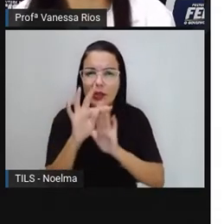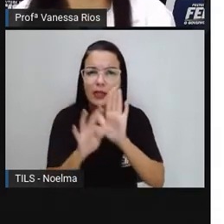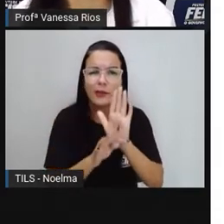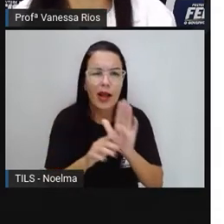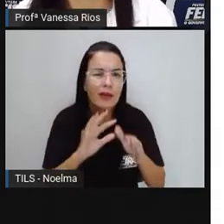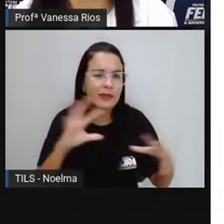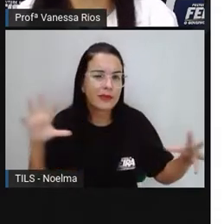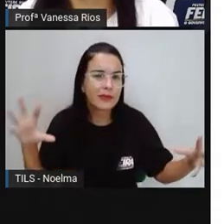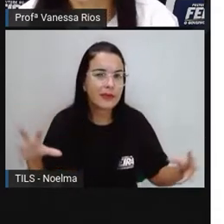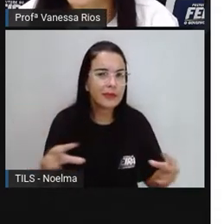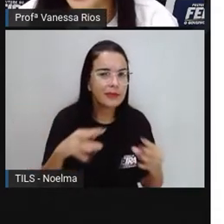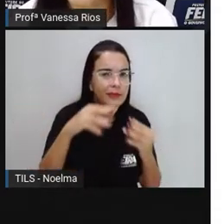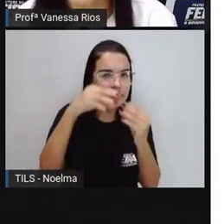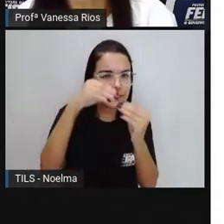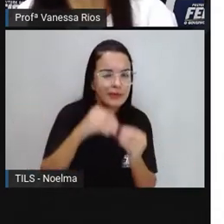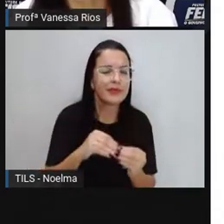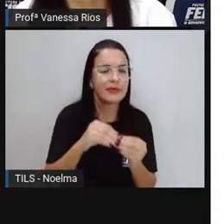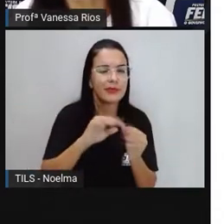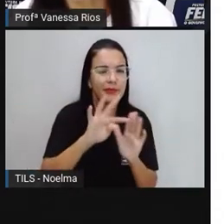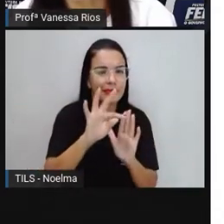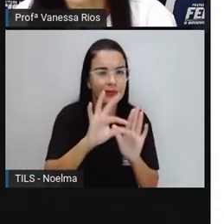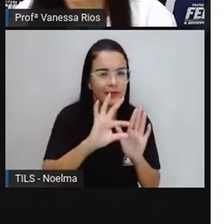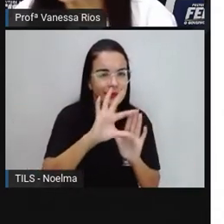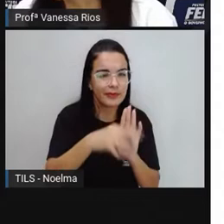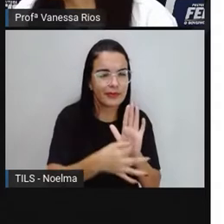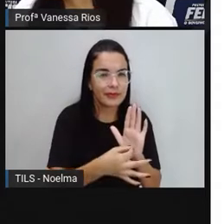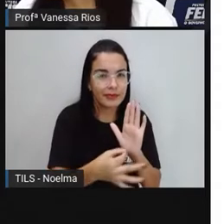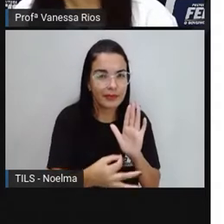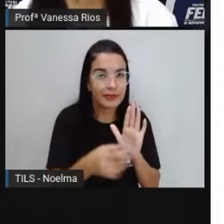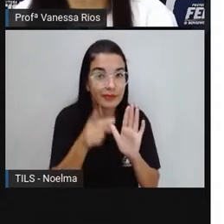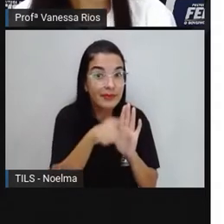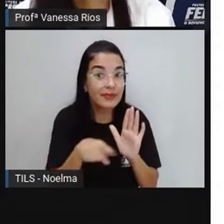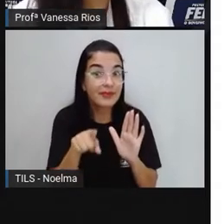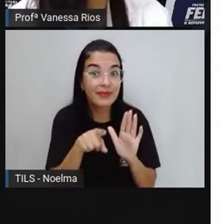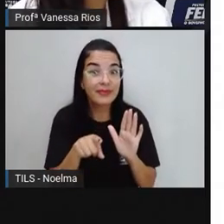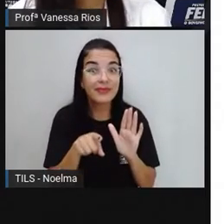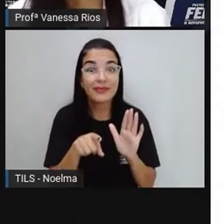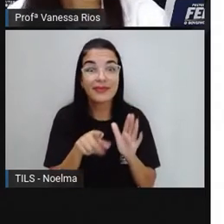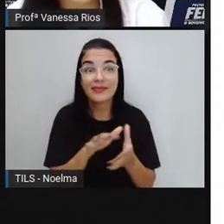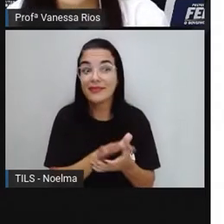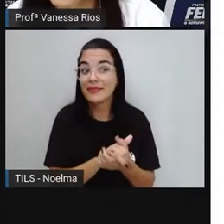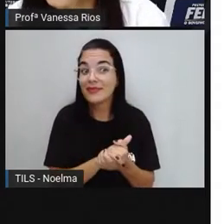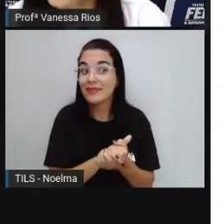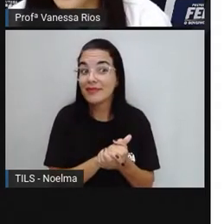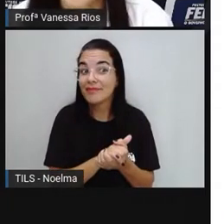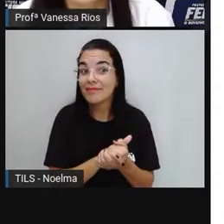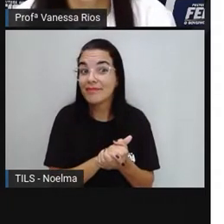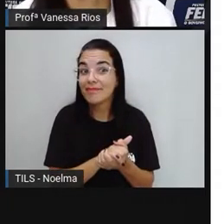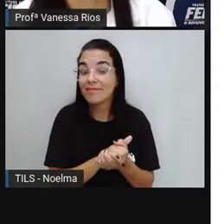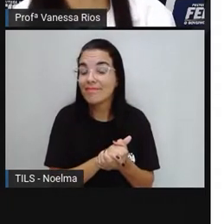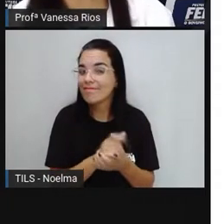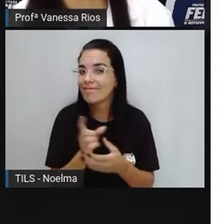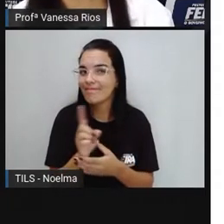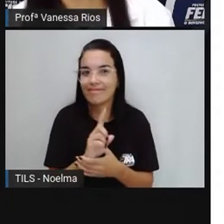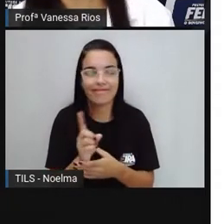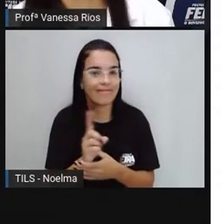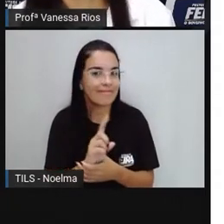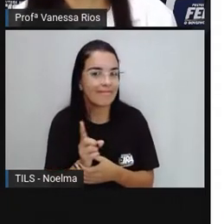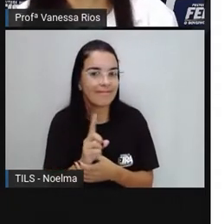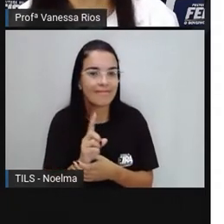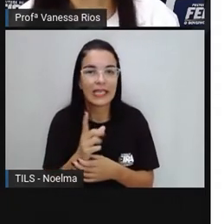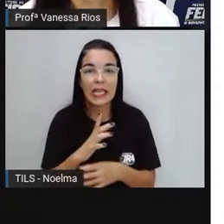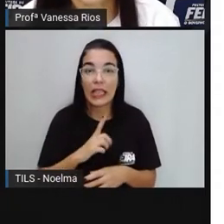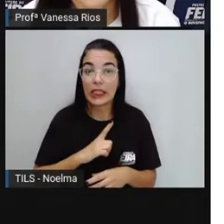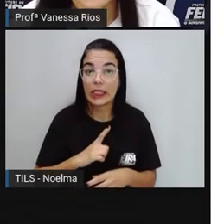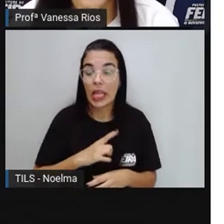estamos começando a estudar a partir dessa videoaula? Olhem só. Não é? Apesar de ter